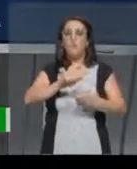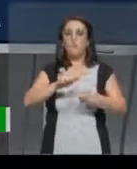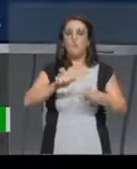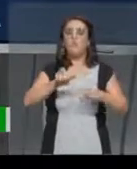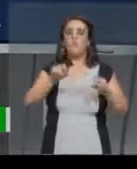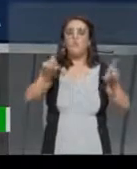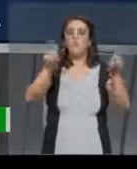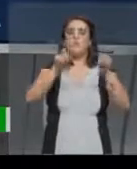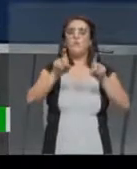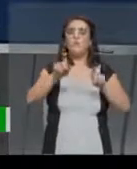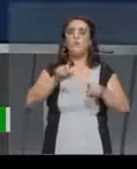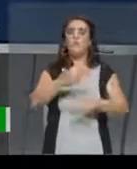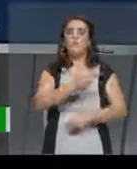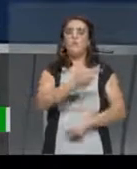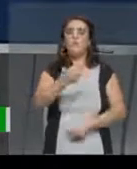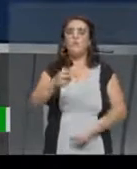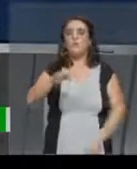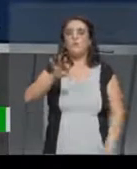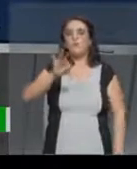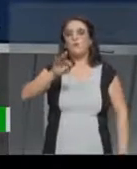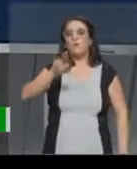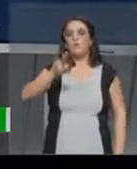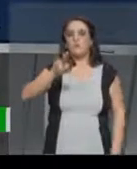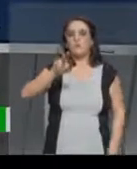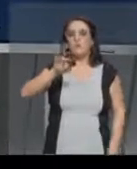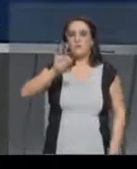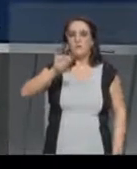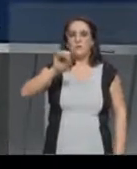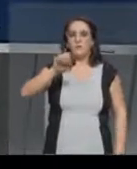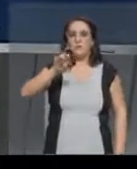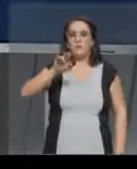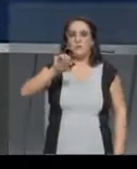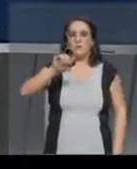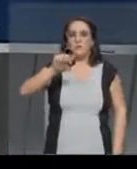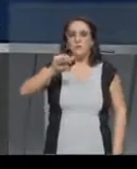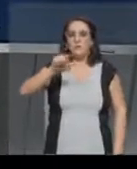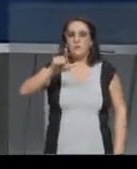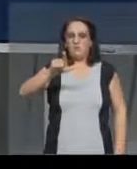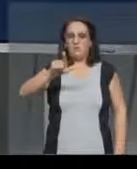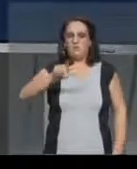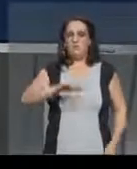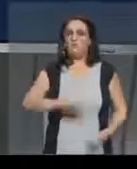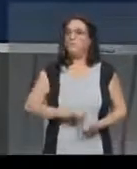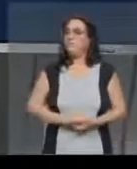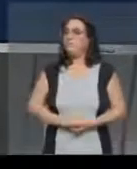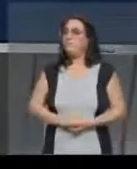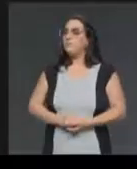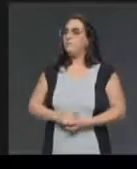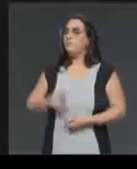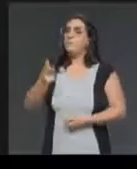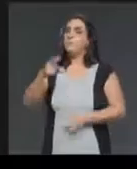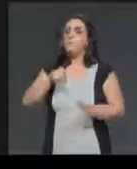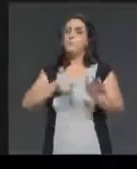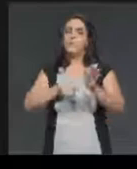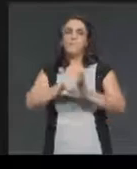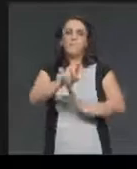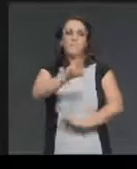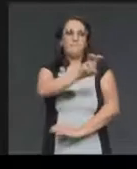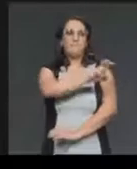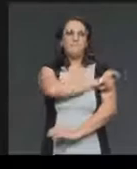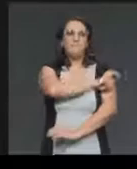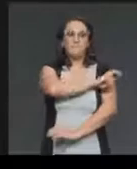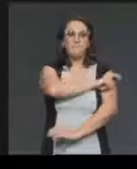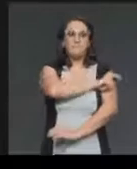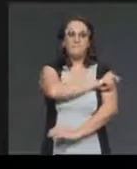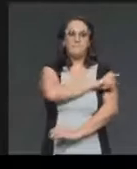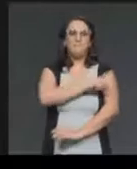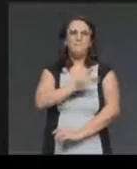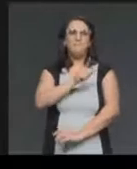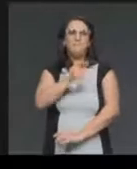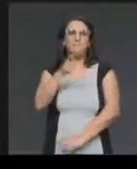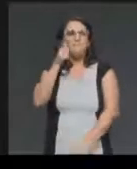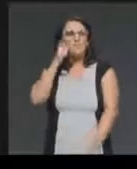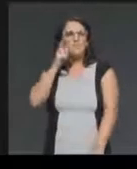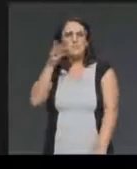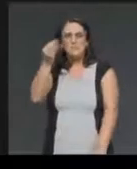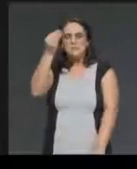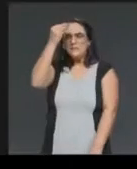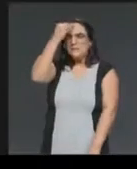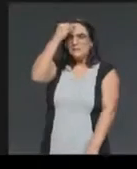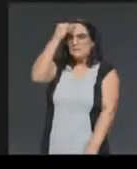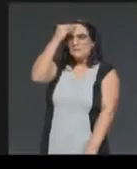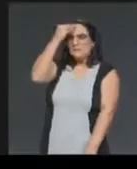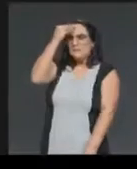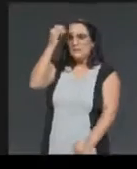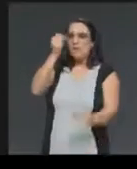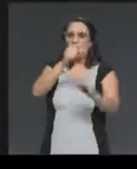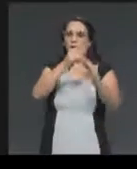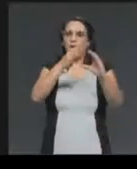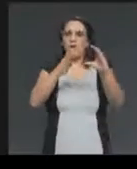Verdade. Vamos para a próxima? Nossa próxima questão do 5º ano. Não consigo, professora, memorizar a classificação das